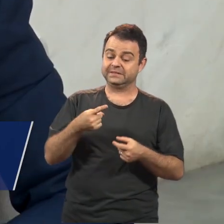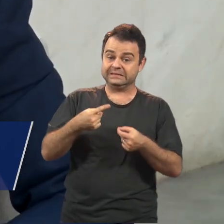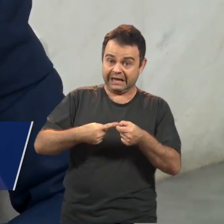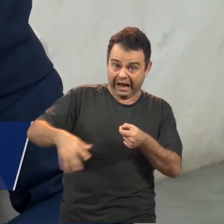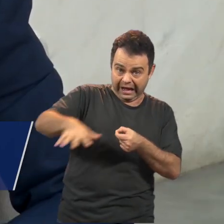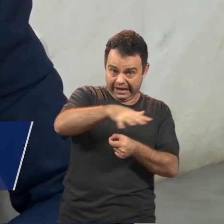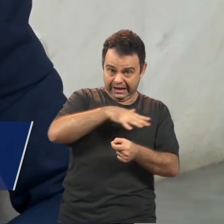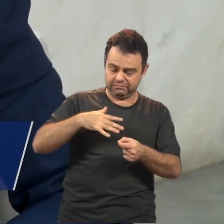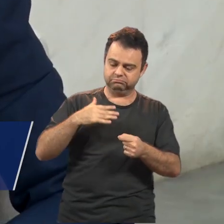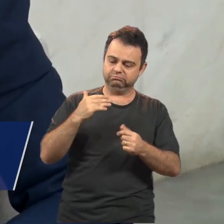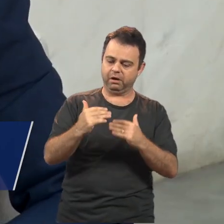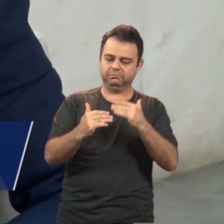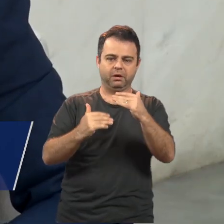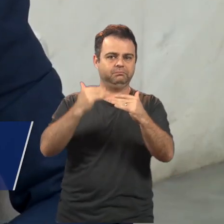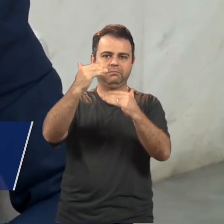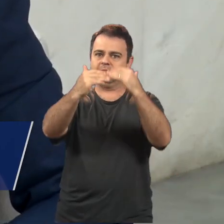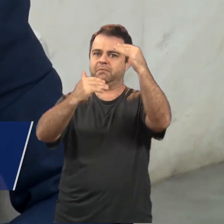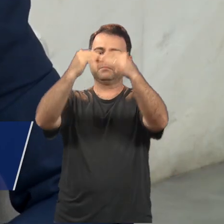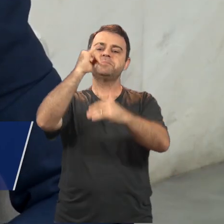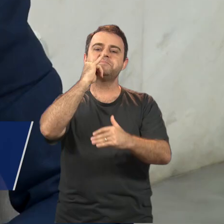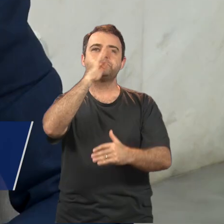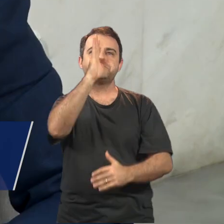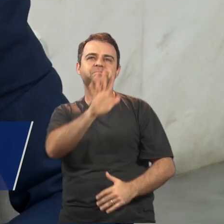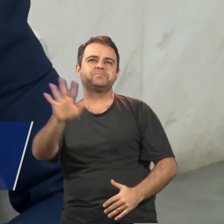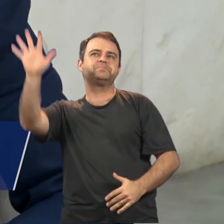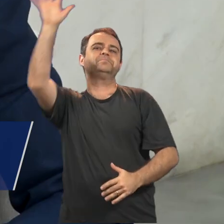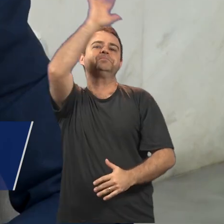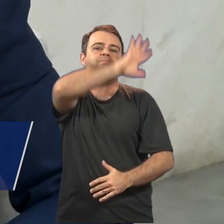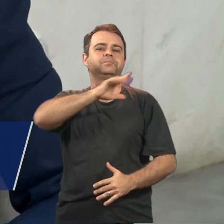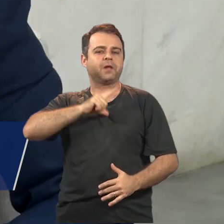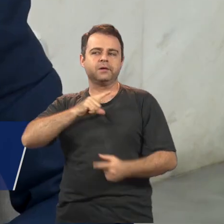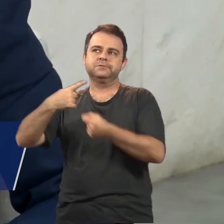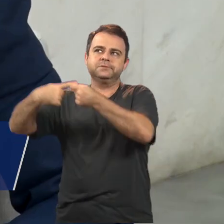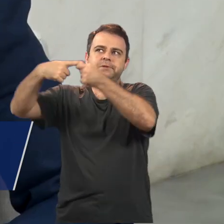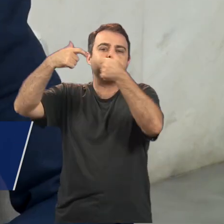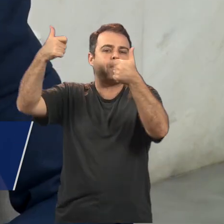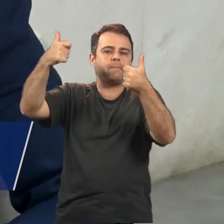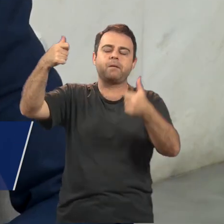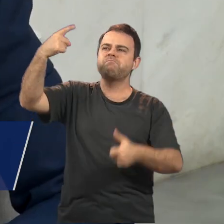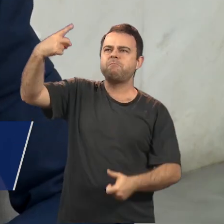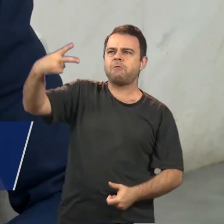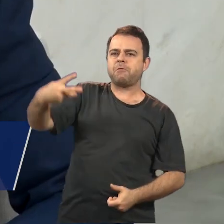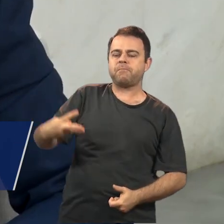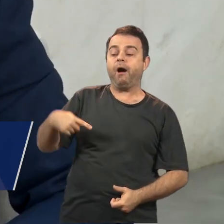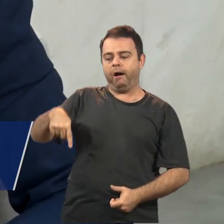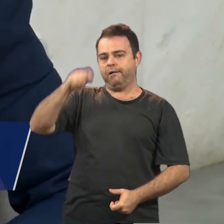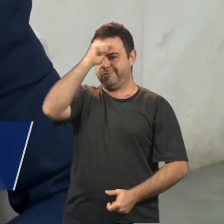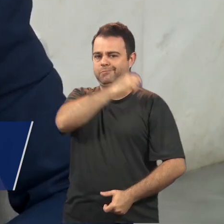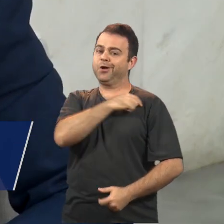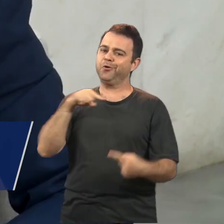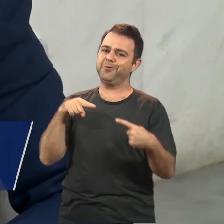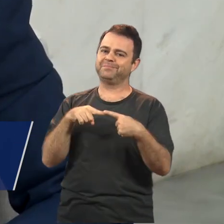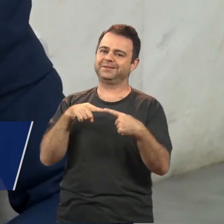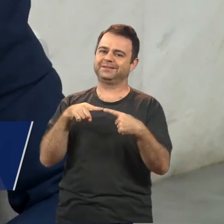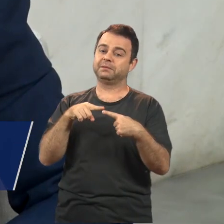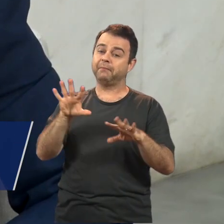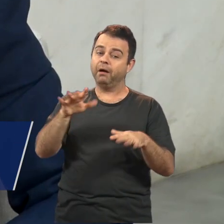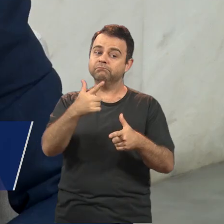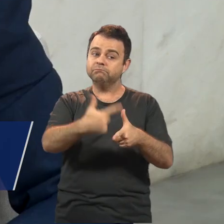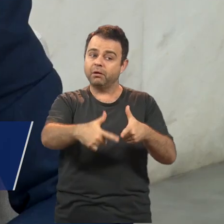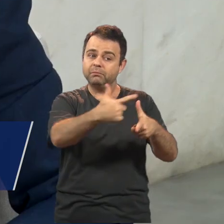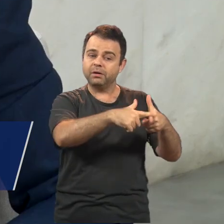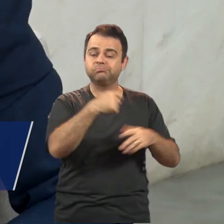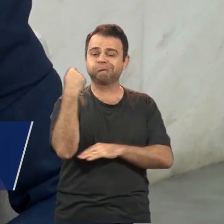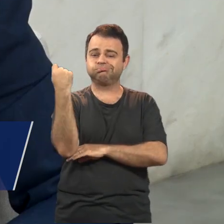em evolução, é uma das melhores cidades para se viver do Brasil. Mas ainda tem alguns problemas sérios